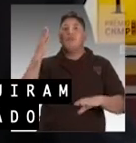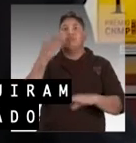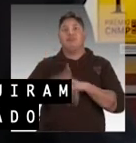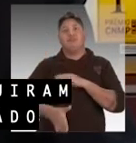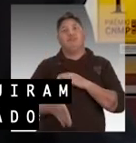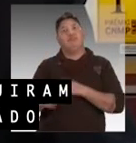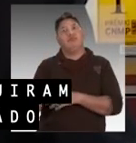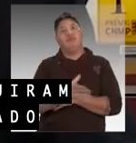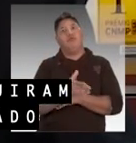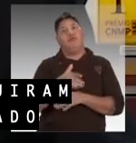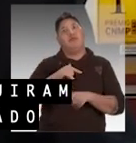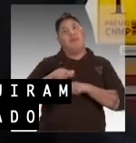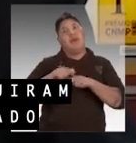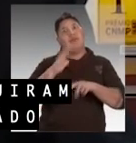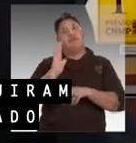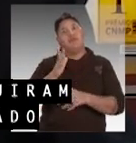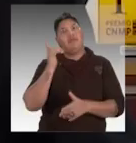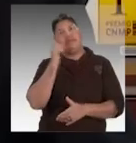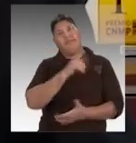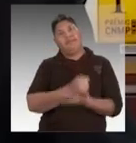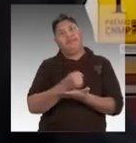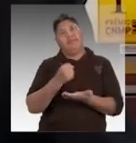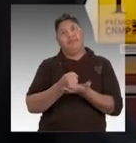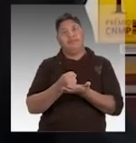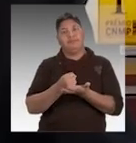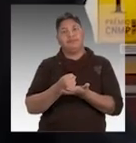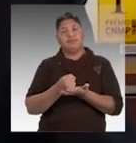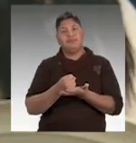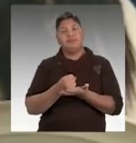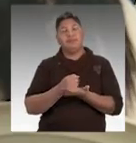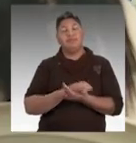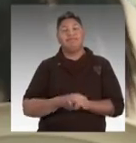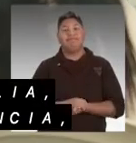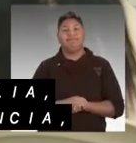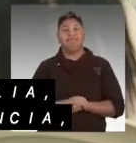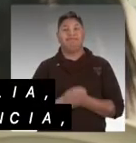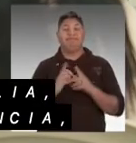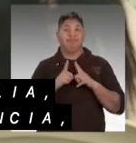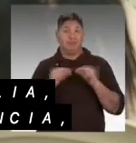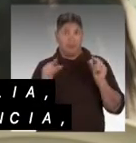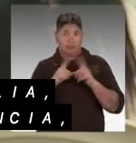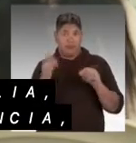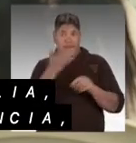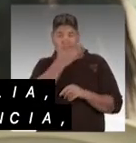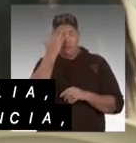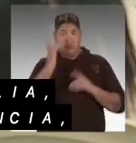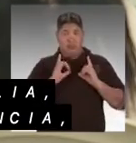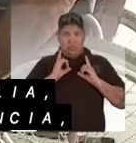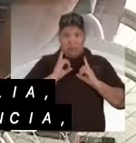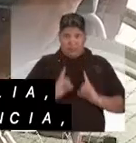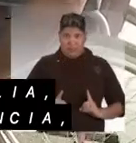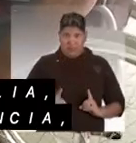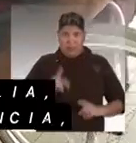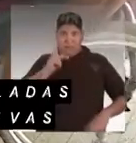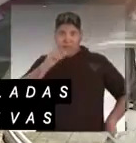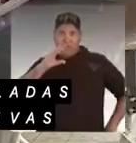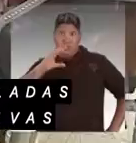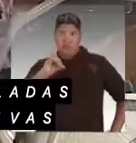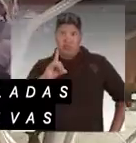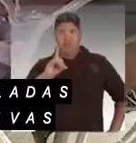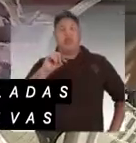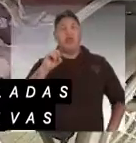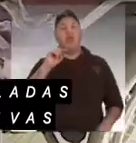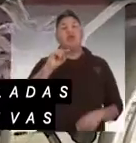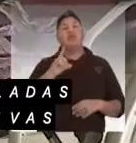já conseguiram a inserção no mercado de trabalho como aprendizes. Em Brasília, pessoas com deficiência, as